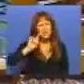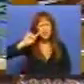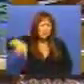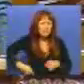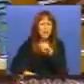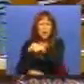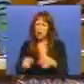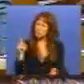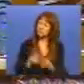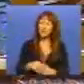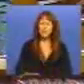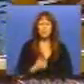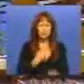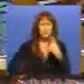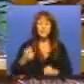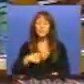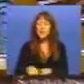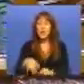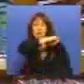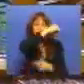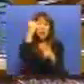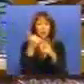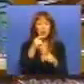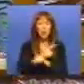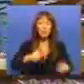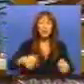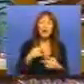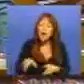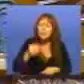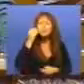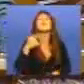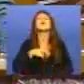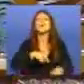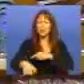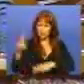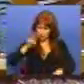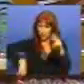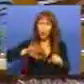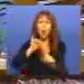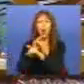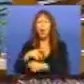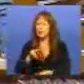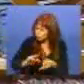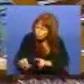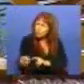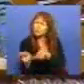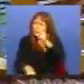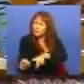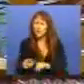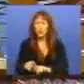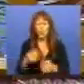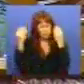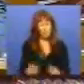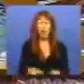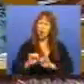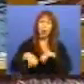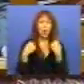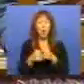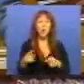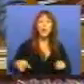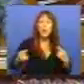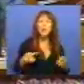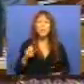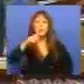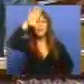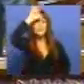essa mesma realidade. E em segundo lugar, porque tem mecanismos de política fiscal e outros para corrigir uma injustiça social que o